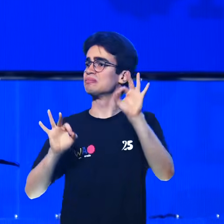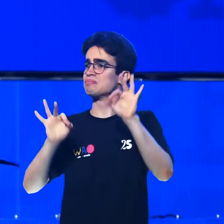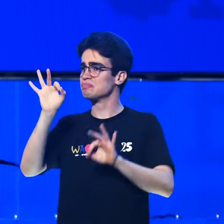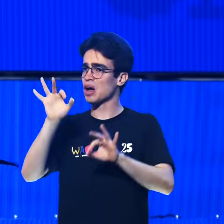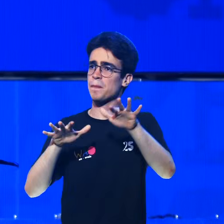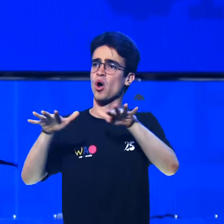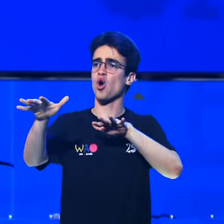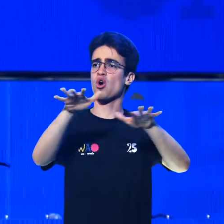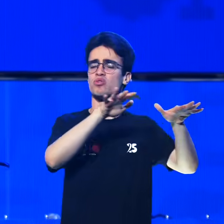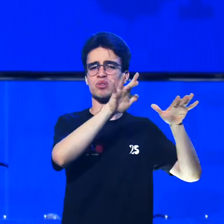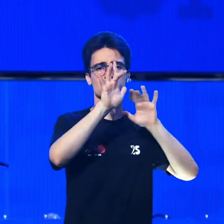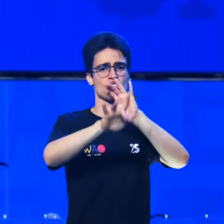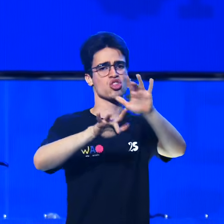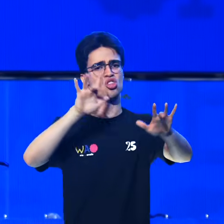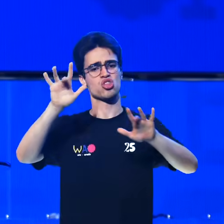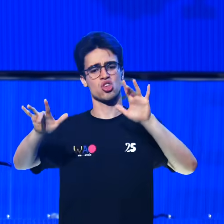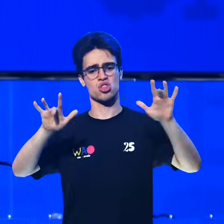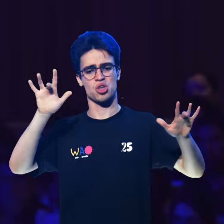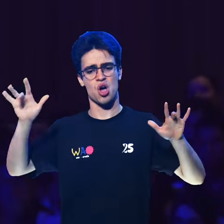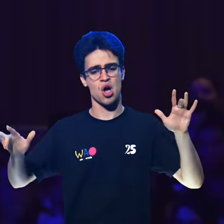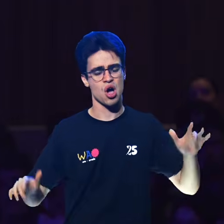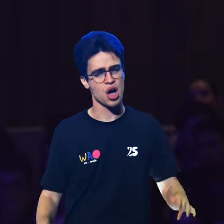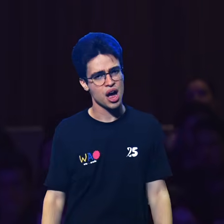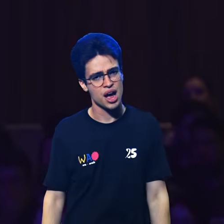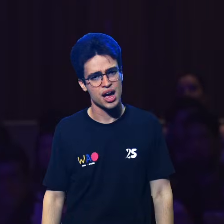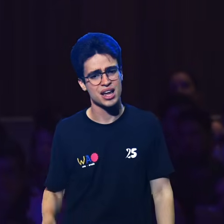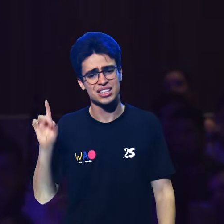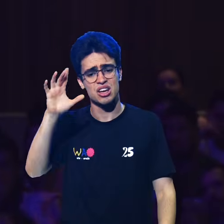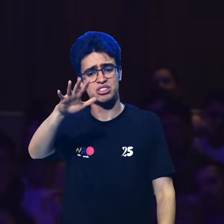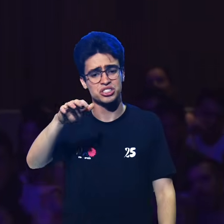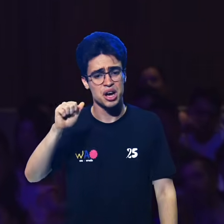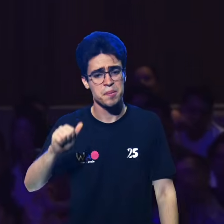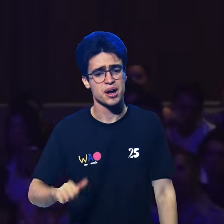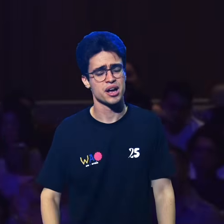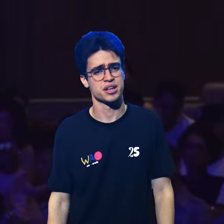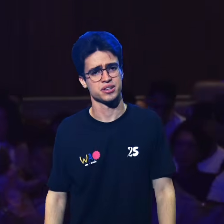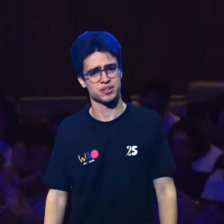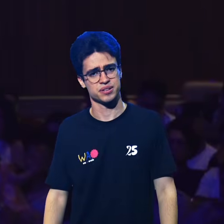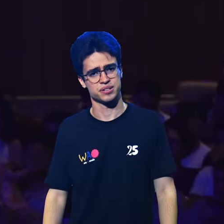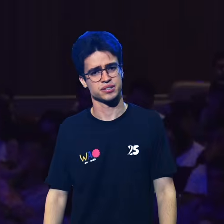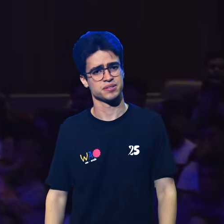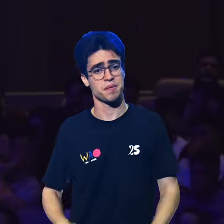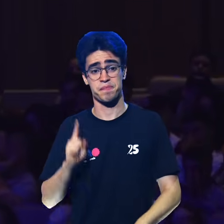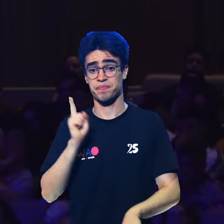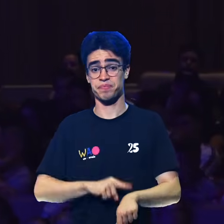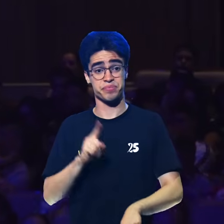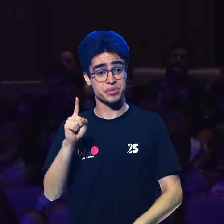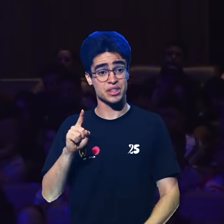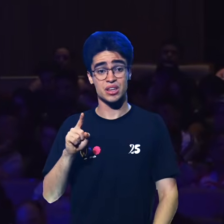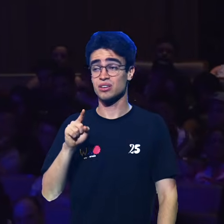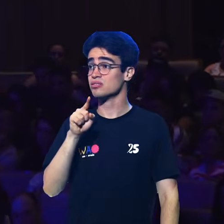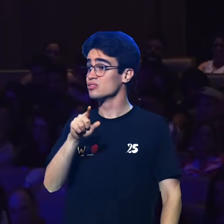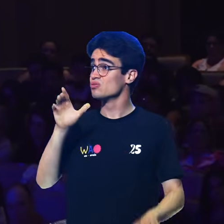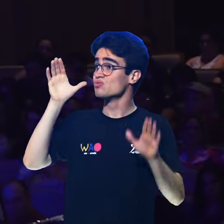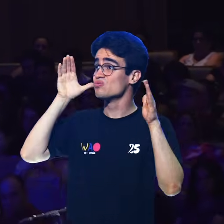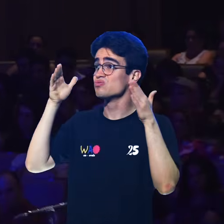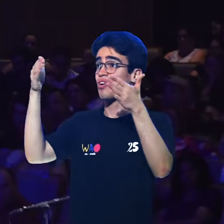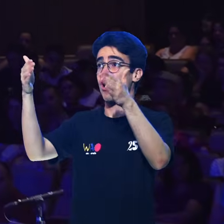sua vida e chamando você. E quando isso toca Jesus,